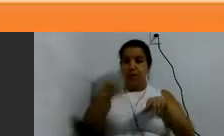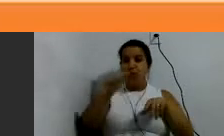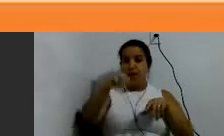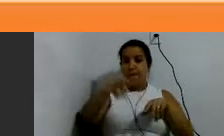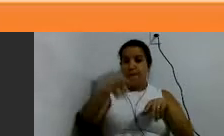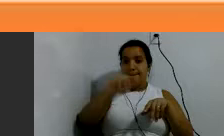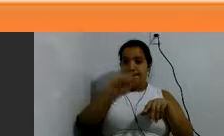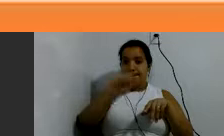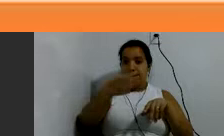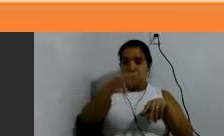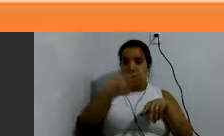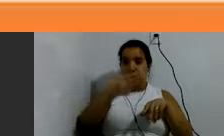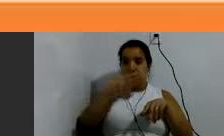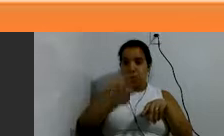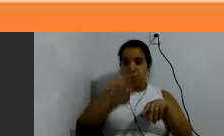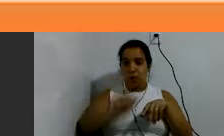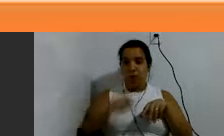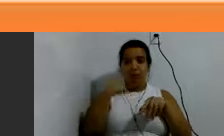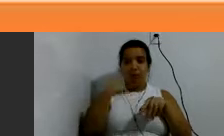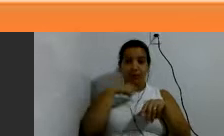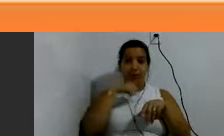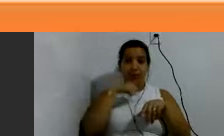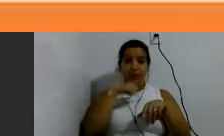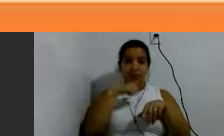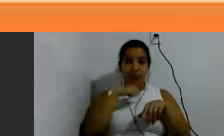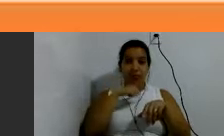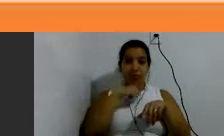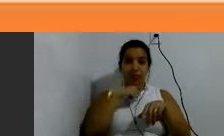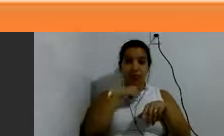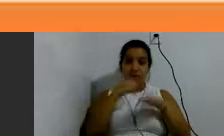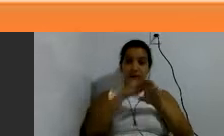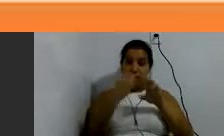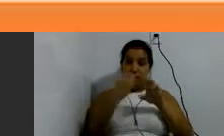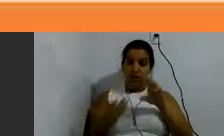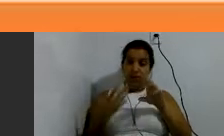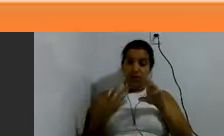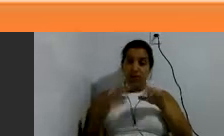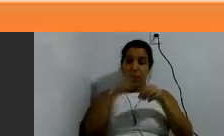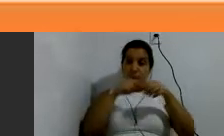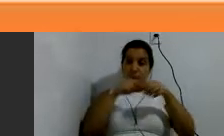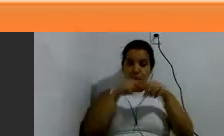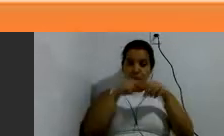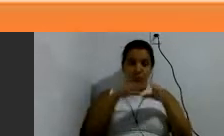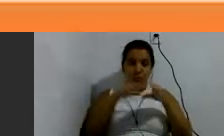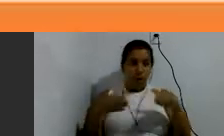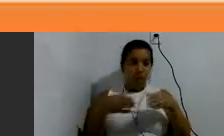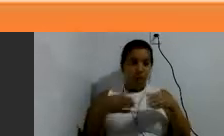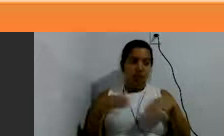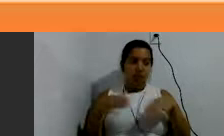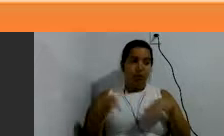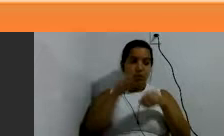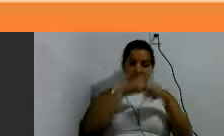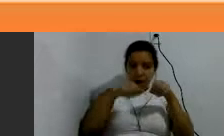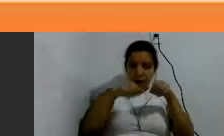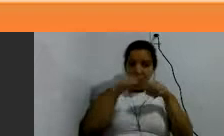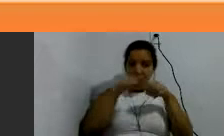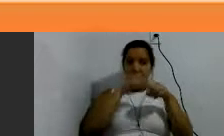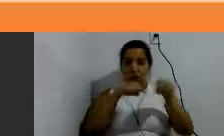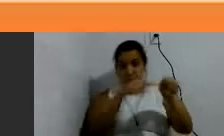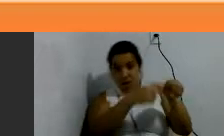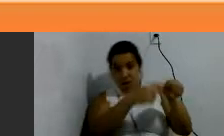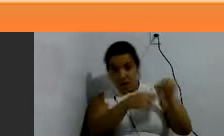Ó, aqui nessa seta eu tenho uma forma bem característica, o núcleo grande, arredondado, e o